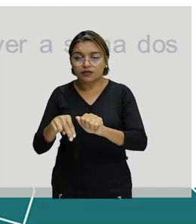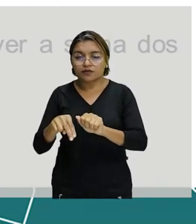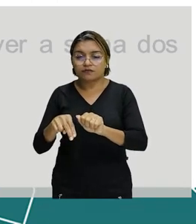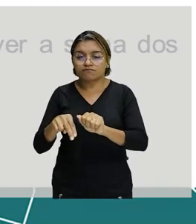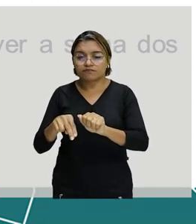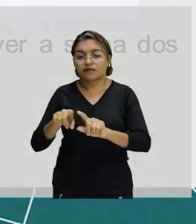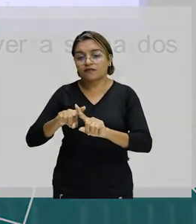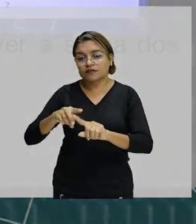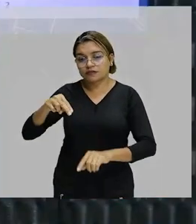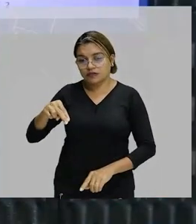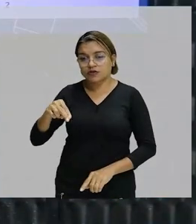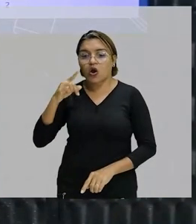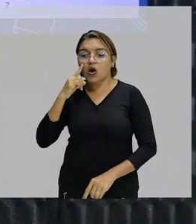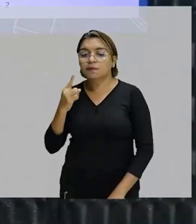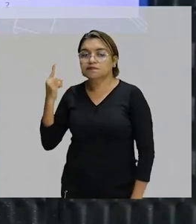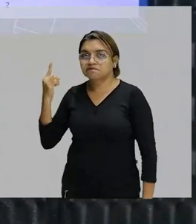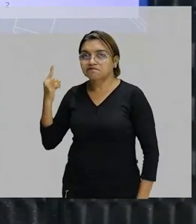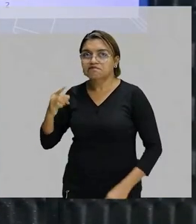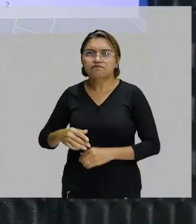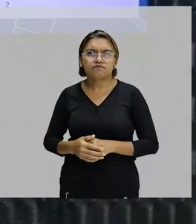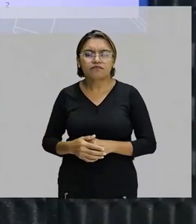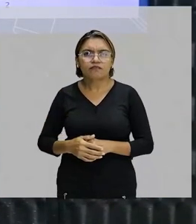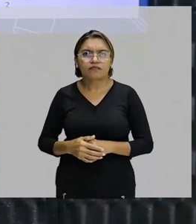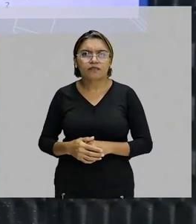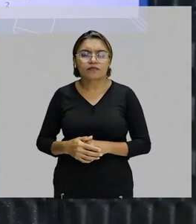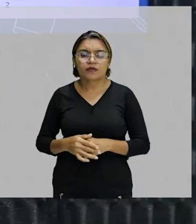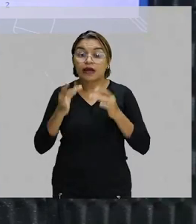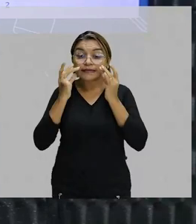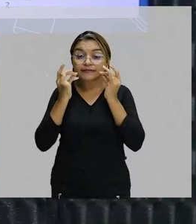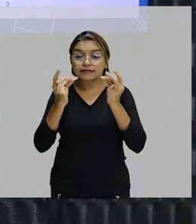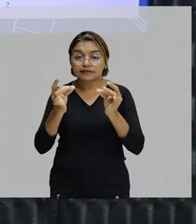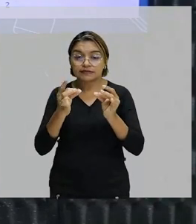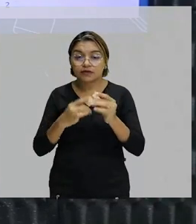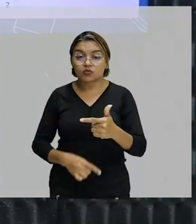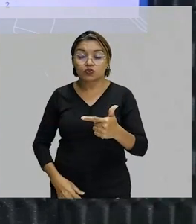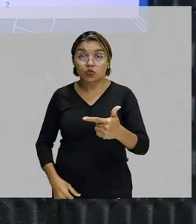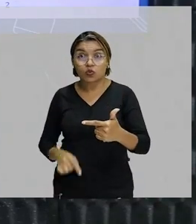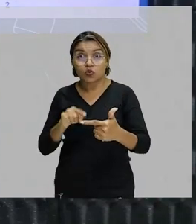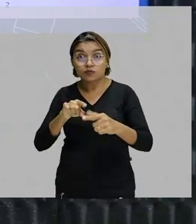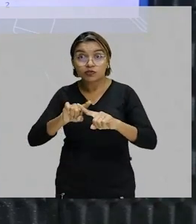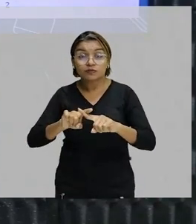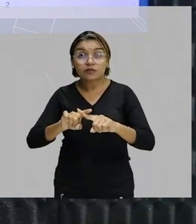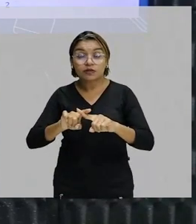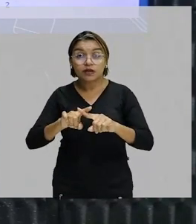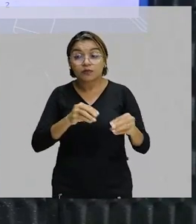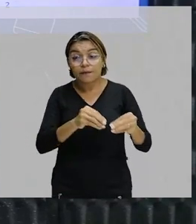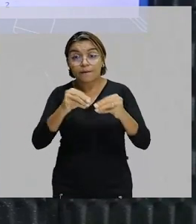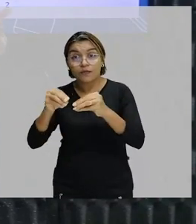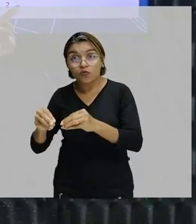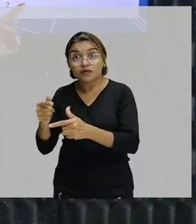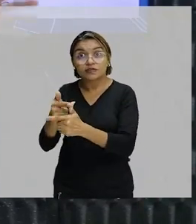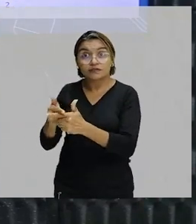e tem um total de n parcelas gente olha para cá esse dois não tá multiplicando ele só vai passar dividindo